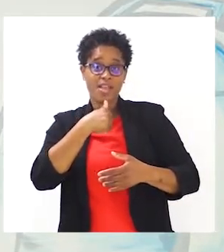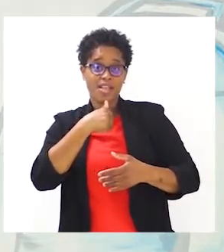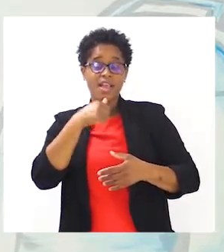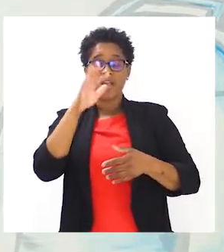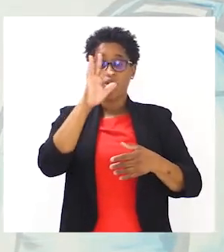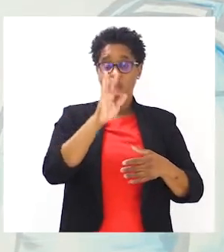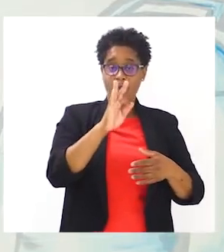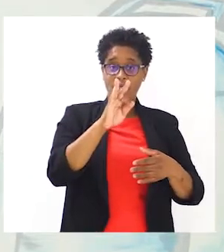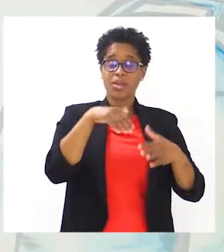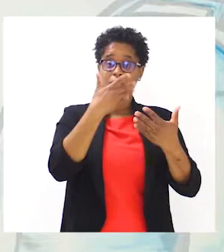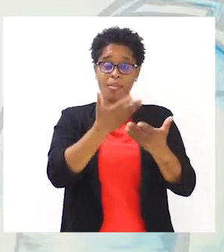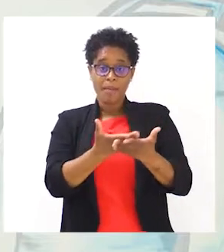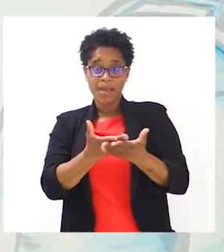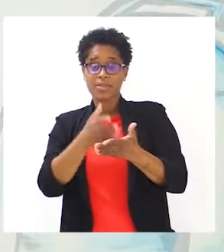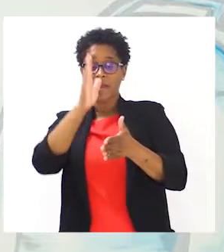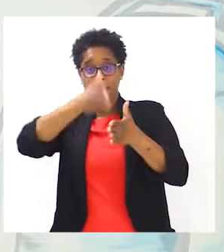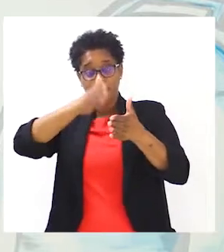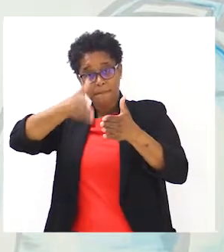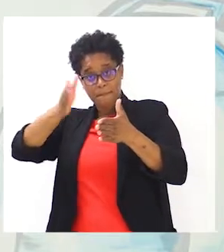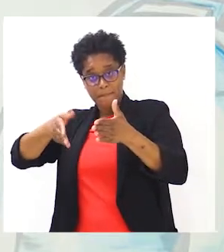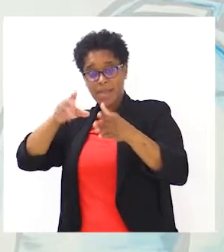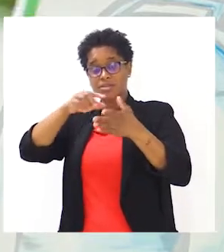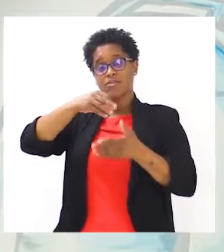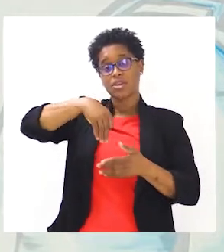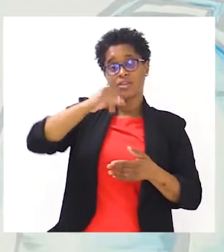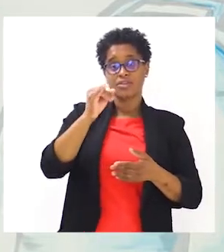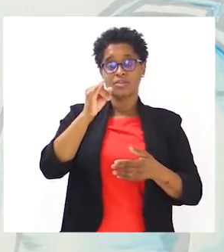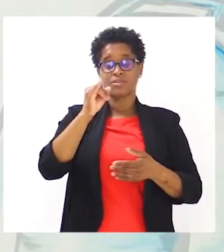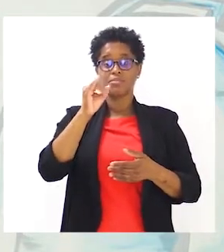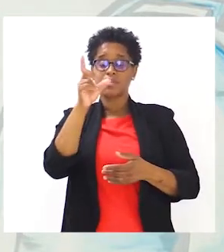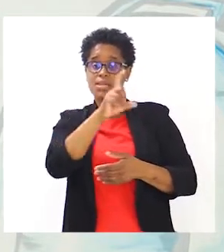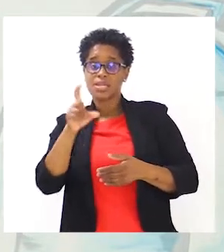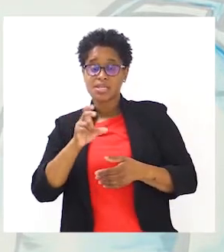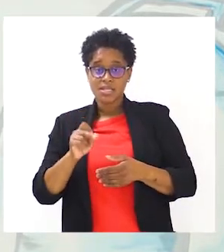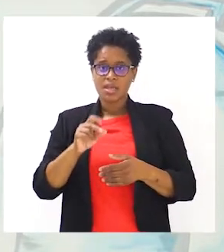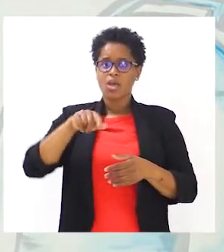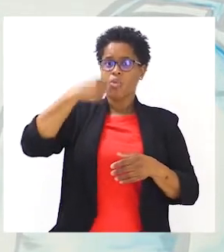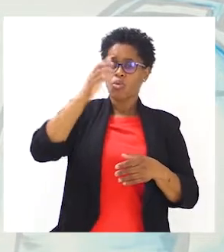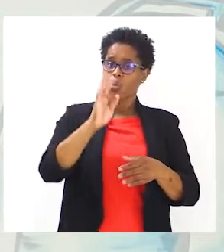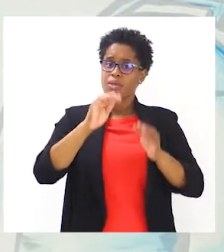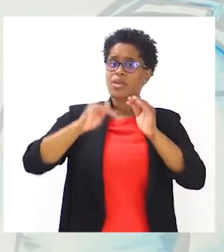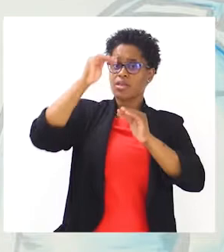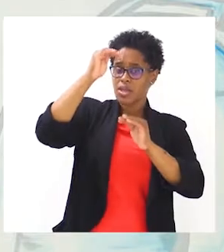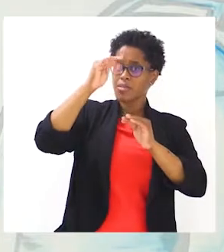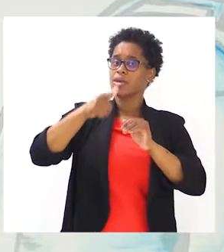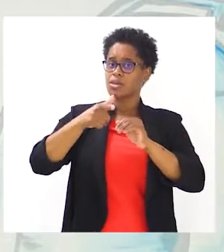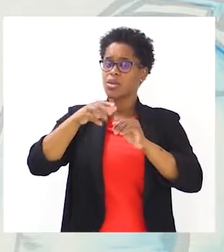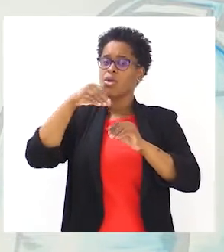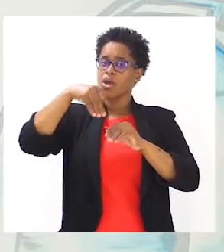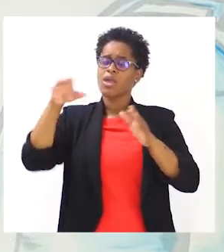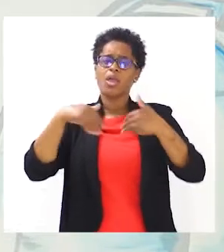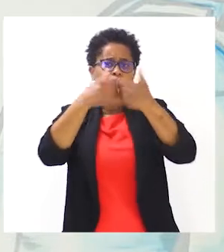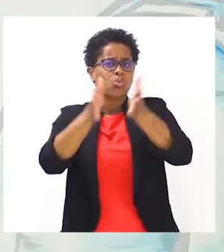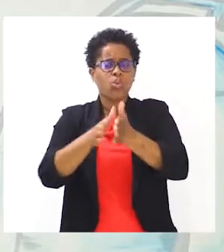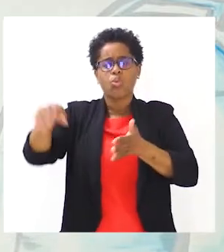partes em que a pizza foi dividida, não é? E o outro que está em cima é a pizza